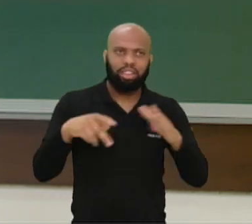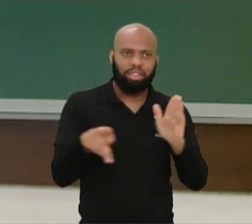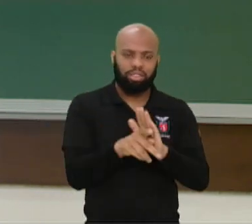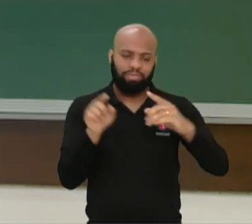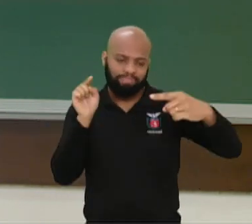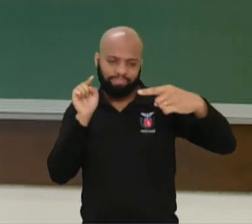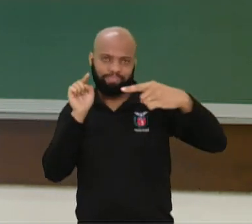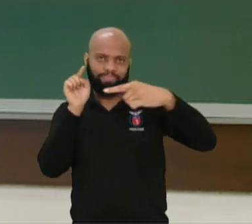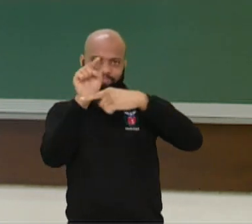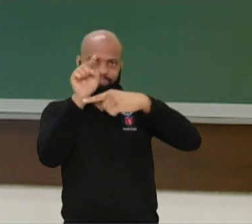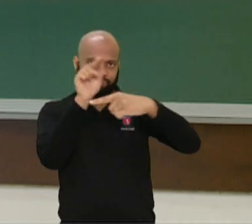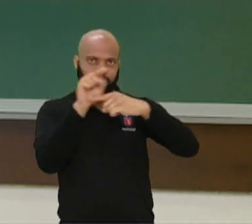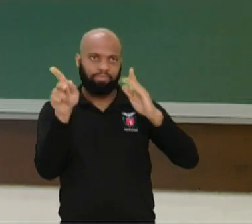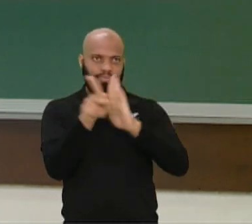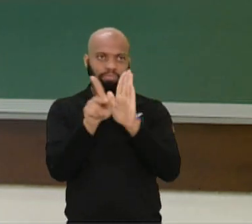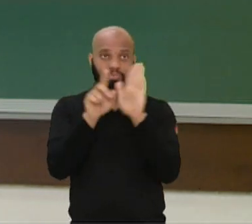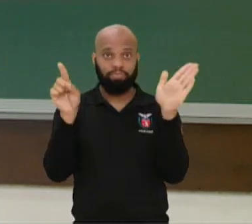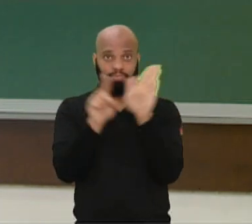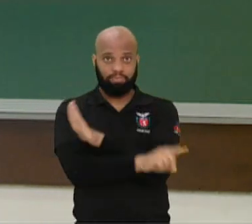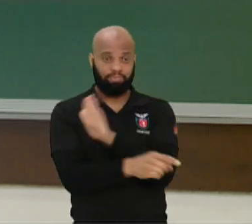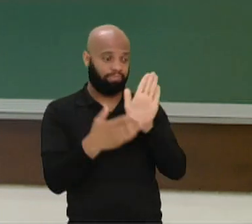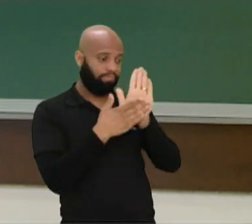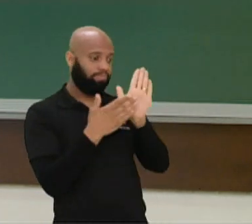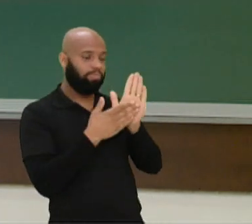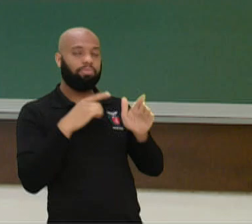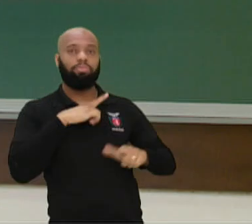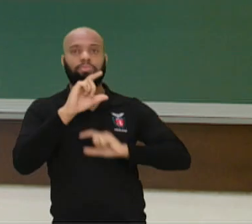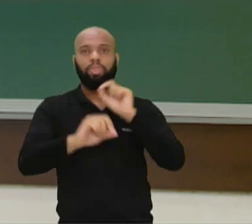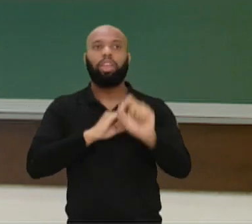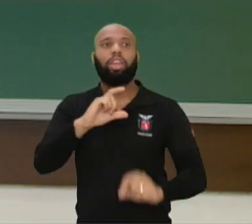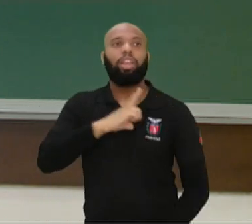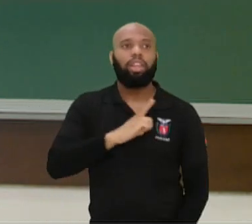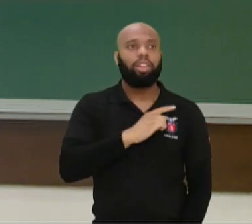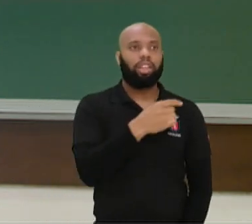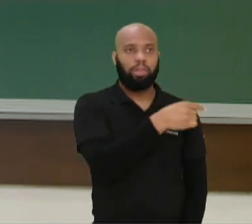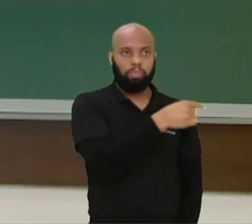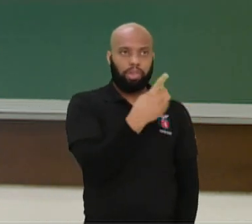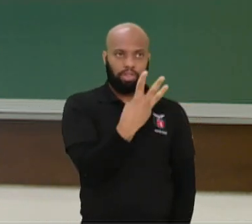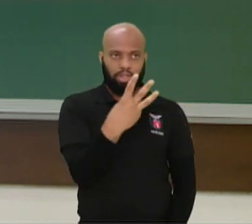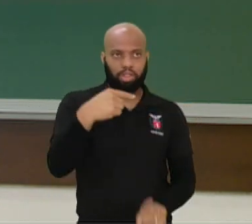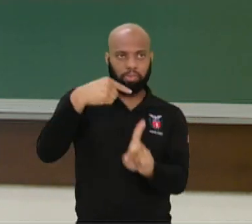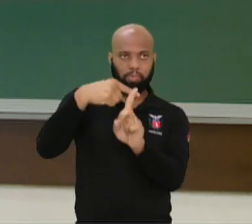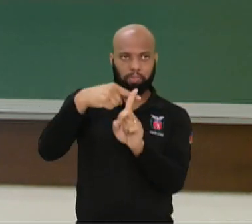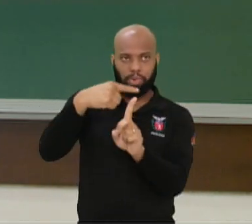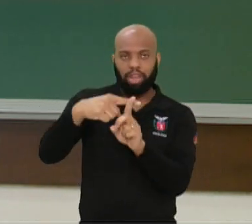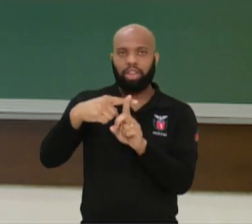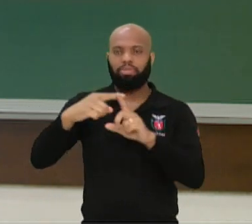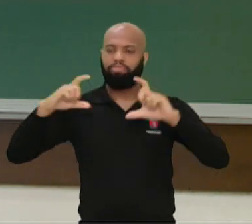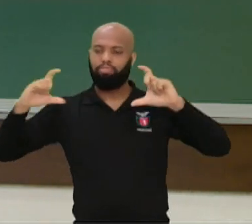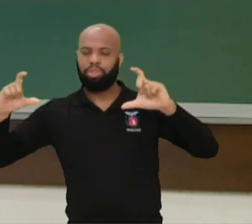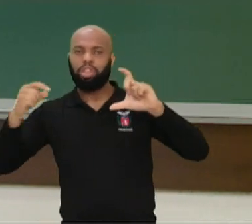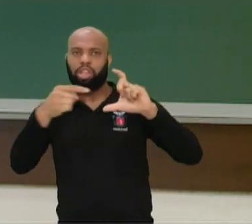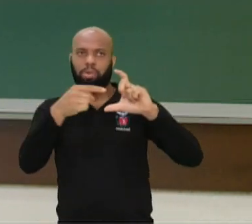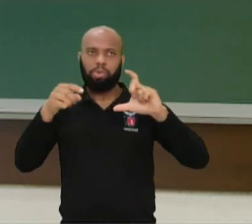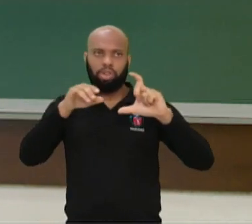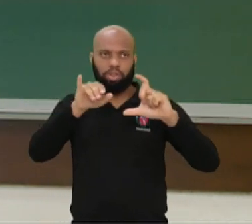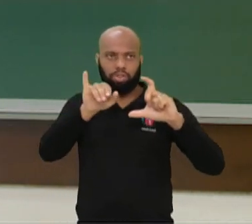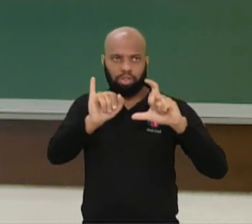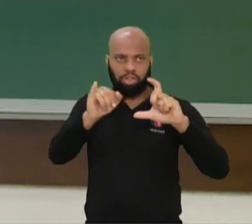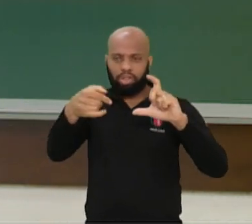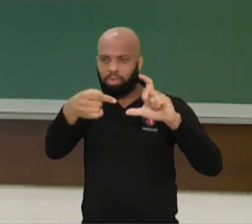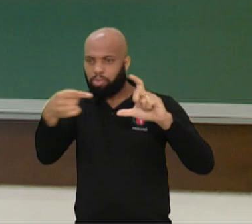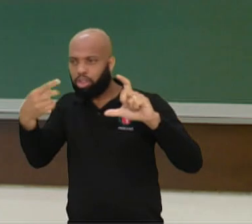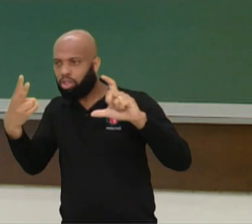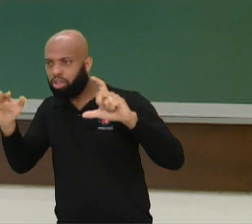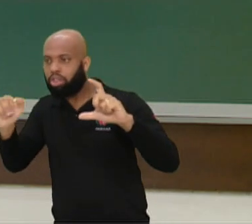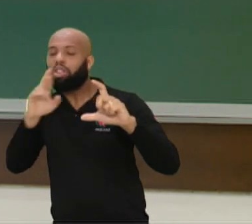numerador do exercício proposto, nós vamos ter o quê? Menos 3, menos i menos 2i, que é menos